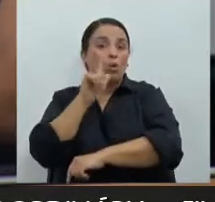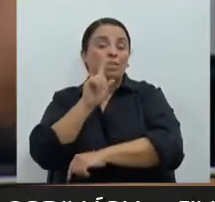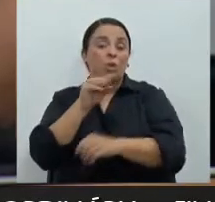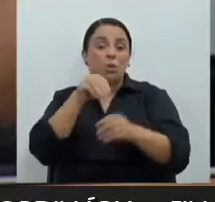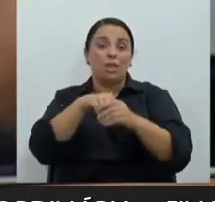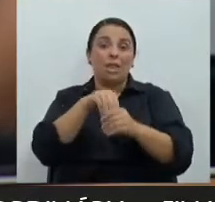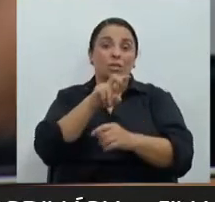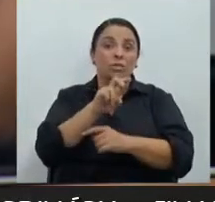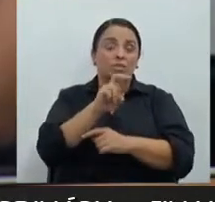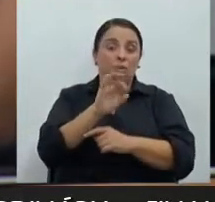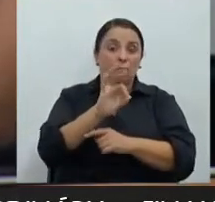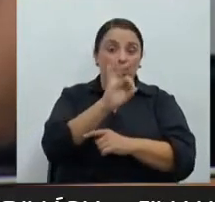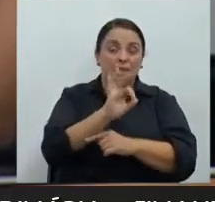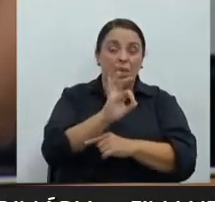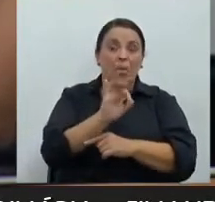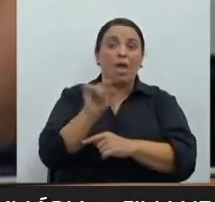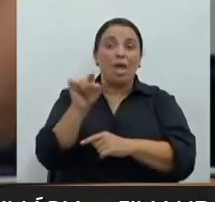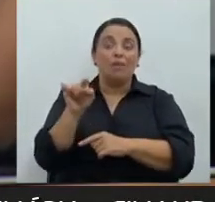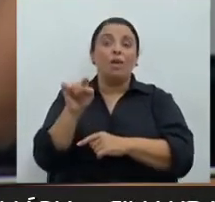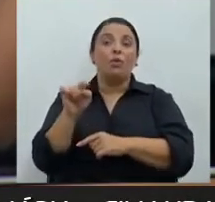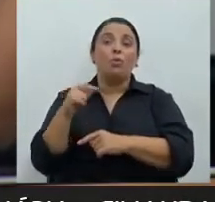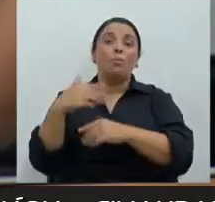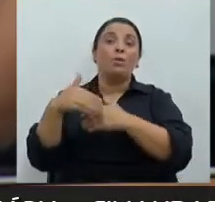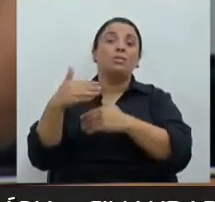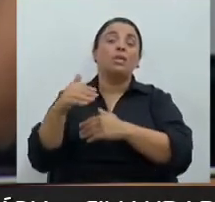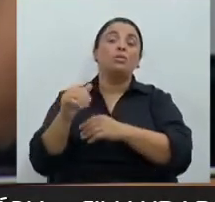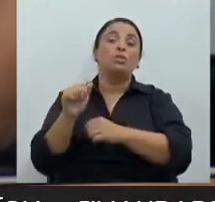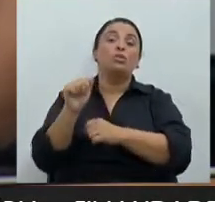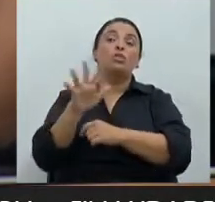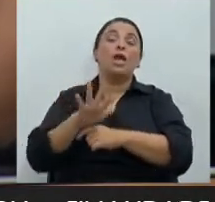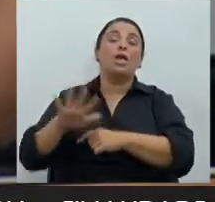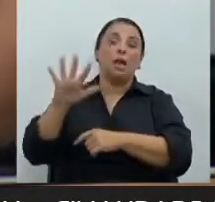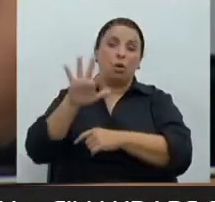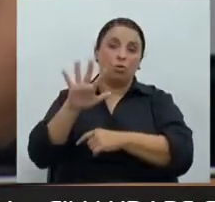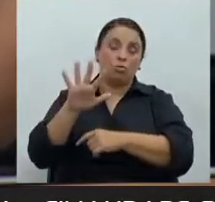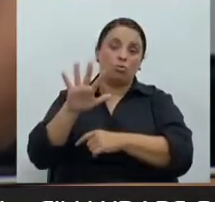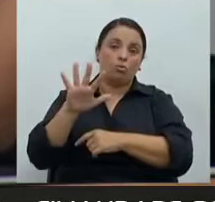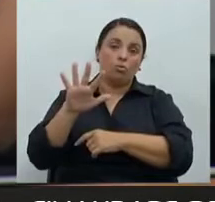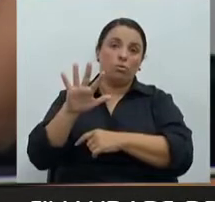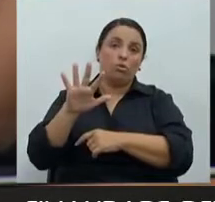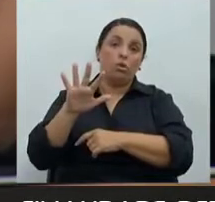então, ao processo de inclusão que a rede oferta.